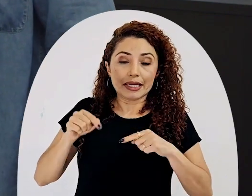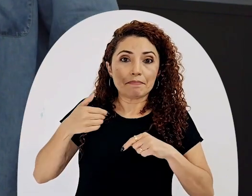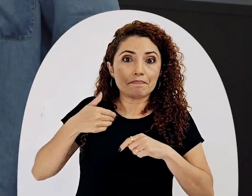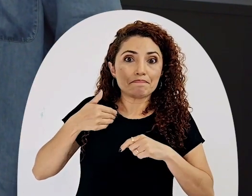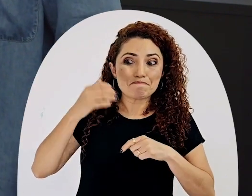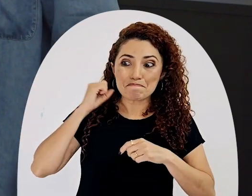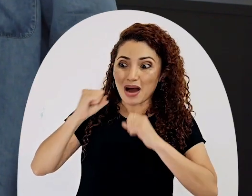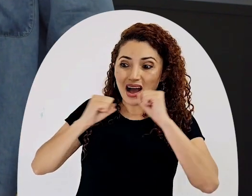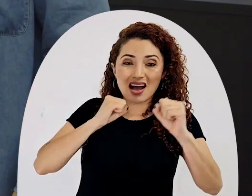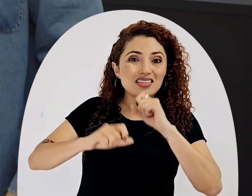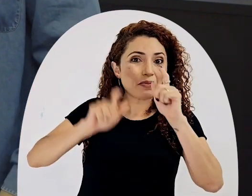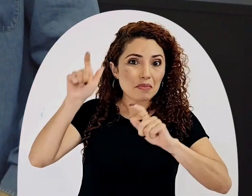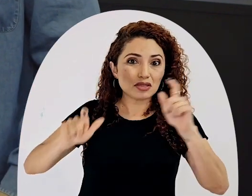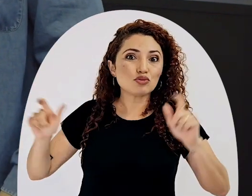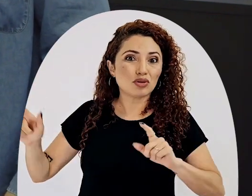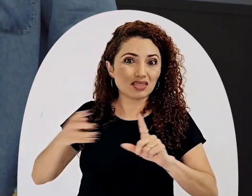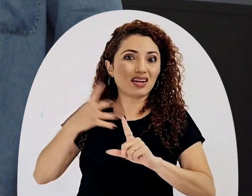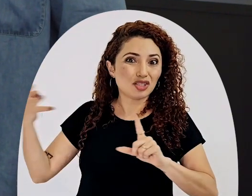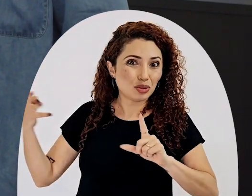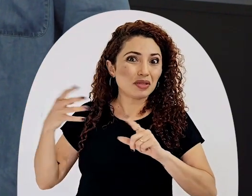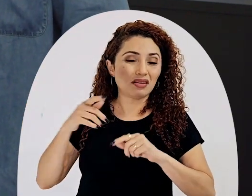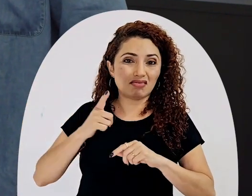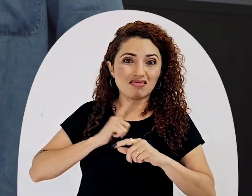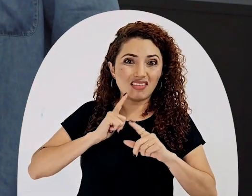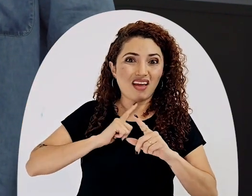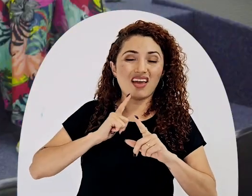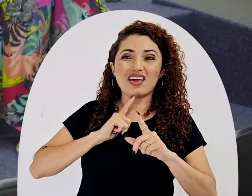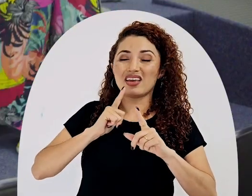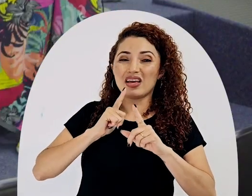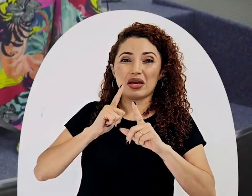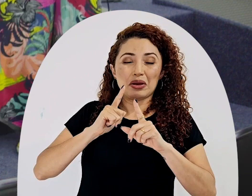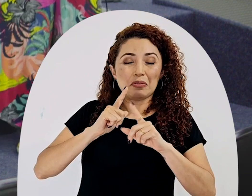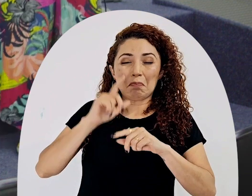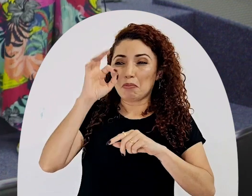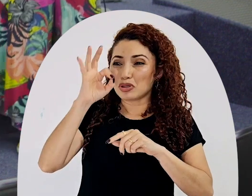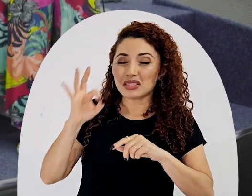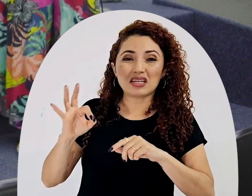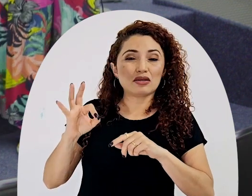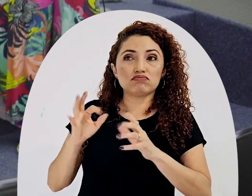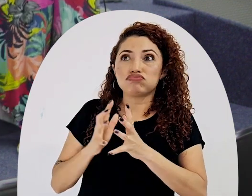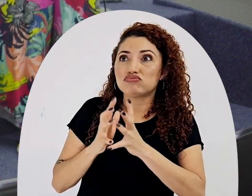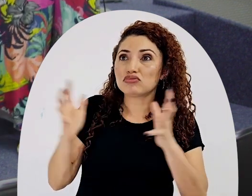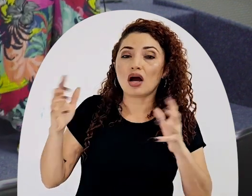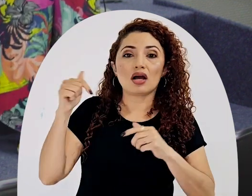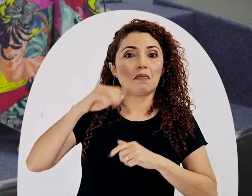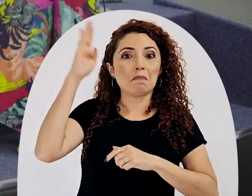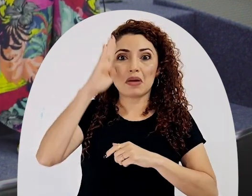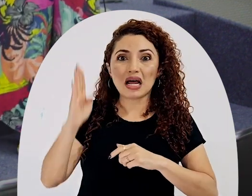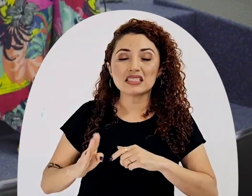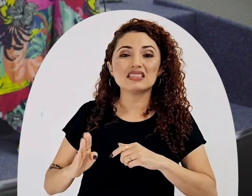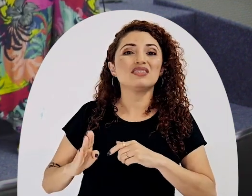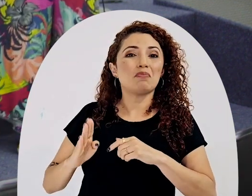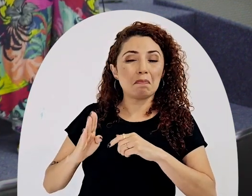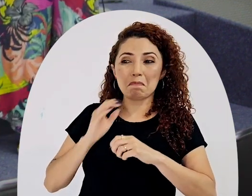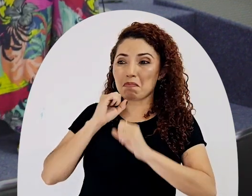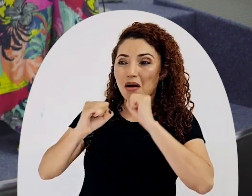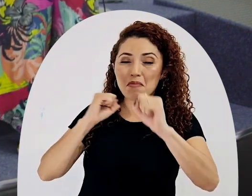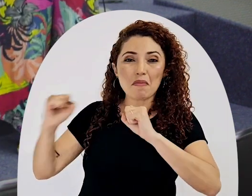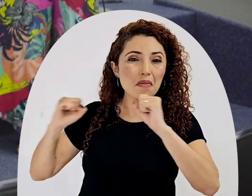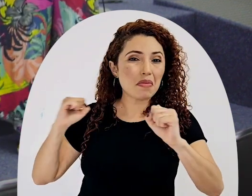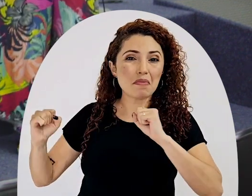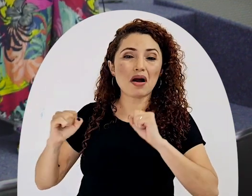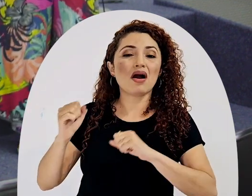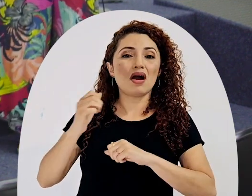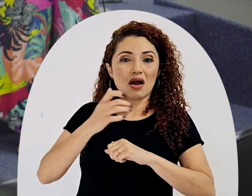os números são exorbitantes quando se traz, né, com mais interseccionalidade, né, as pessoas periféricas